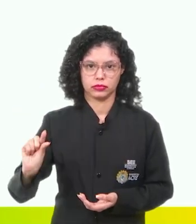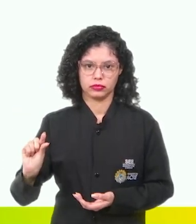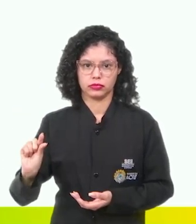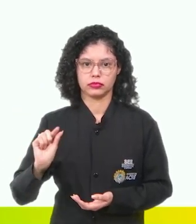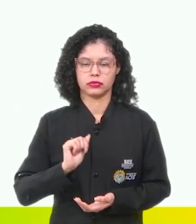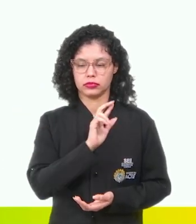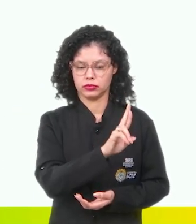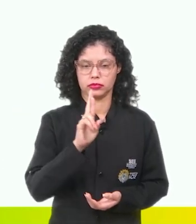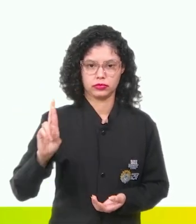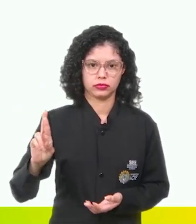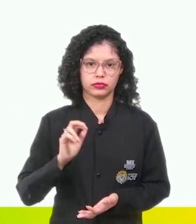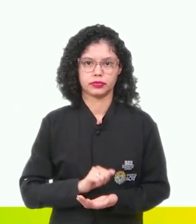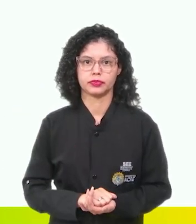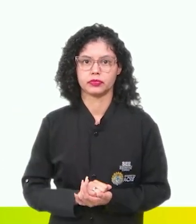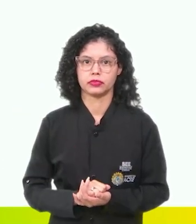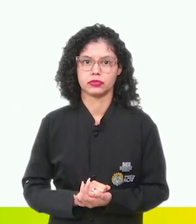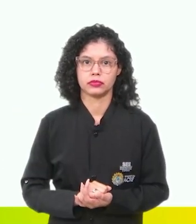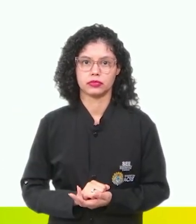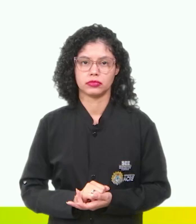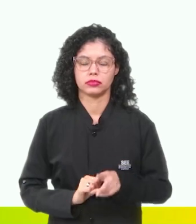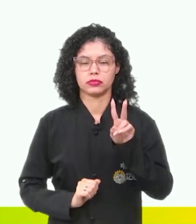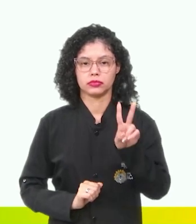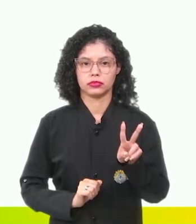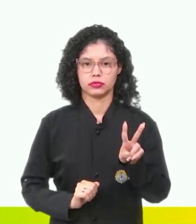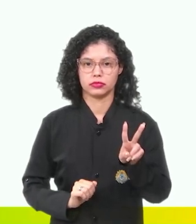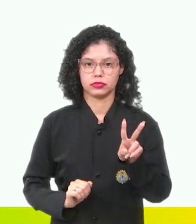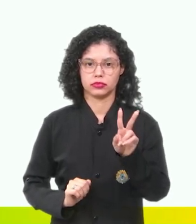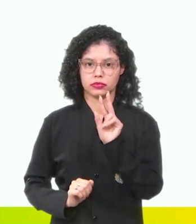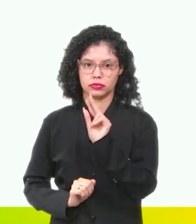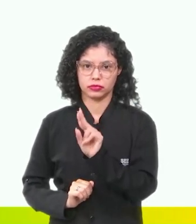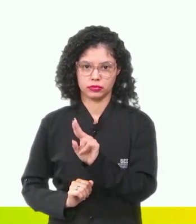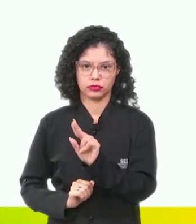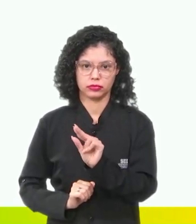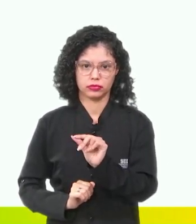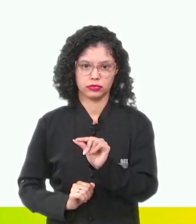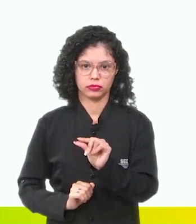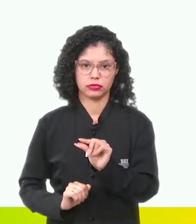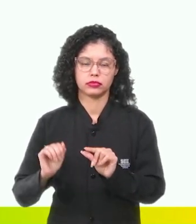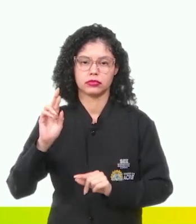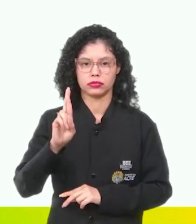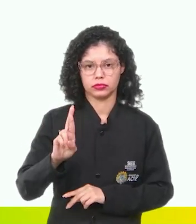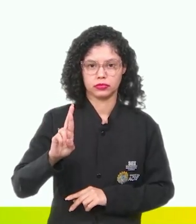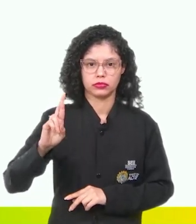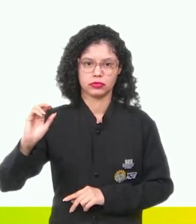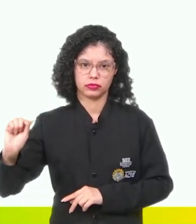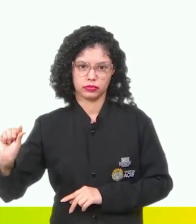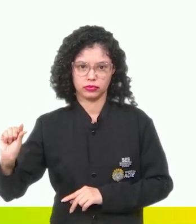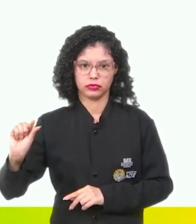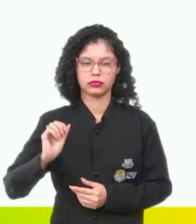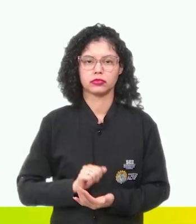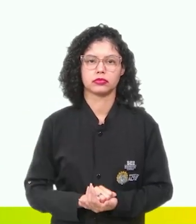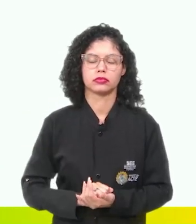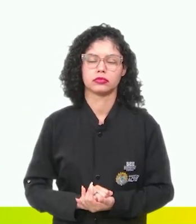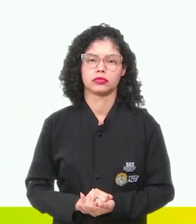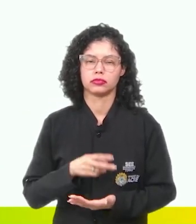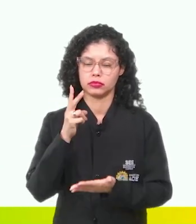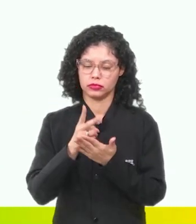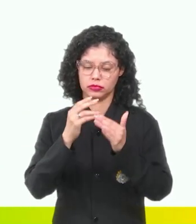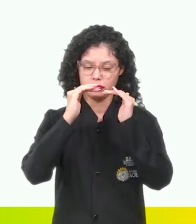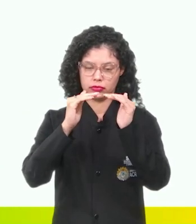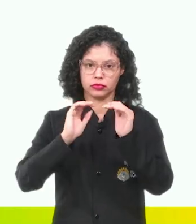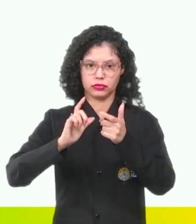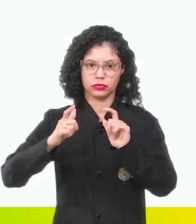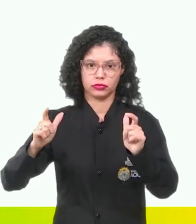Rzão. Vzão, Vzinho, Rzão, Rzinho. A gente sempre obedece a letra